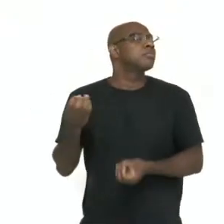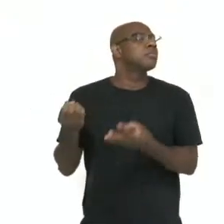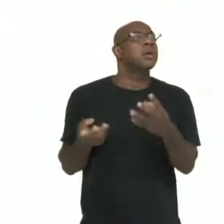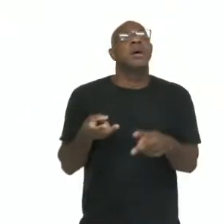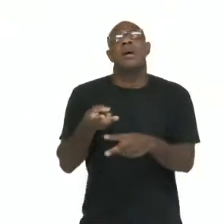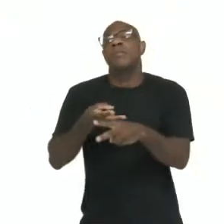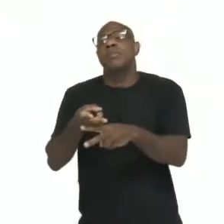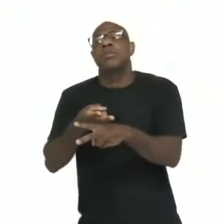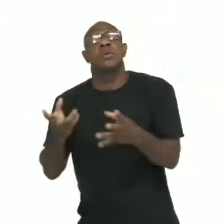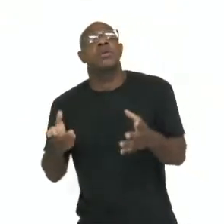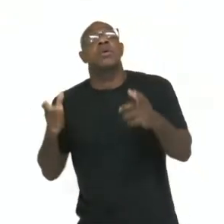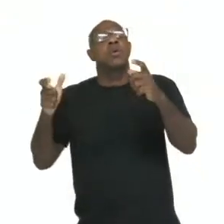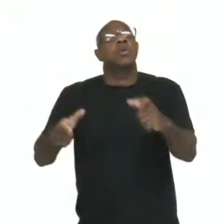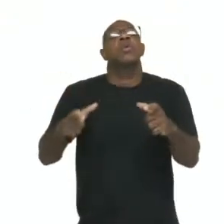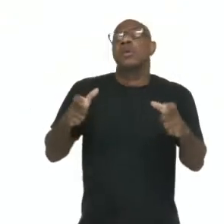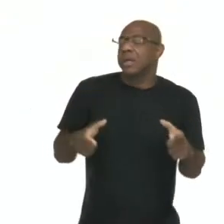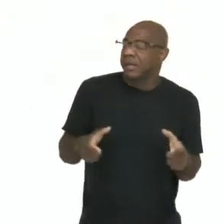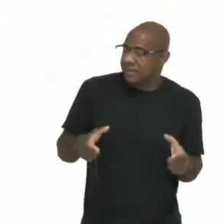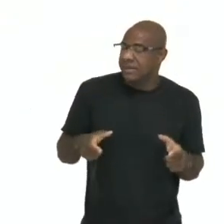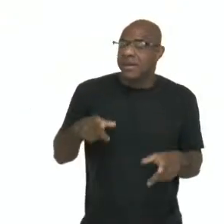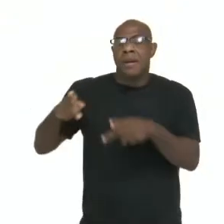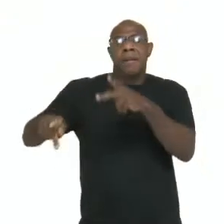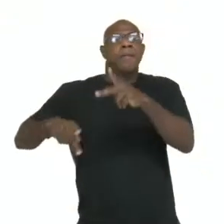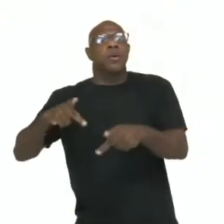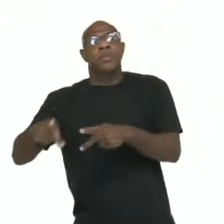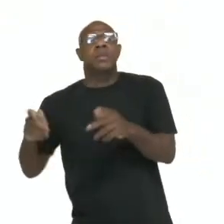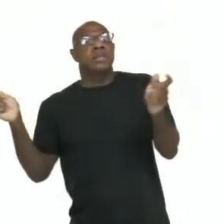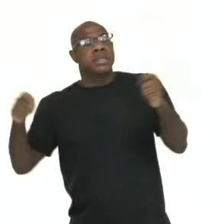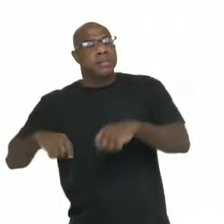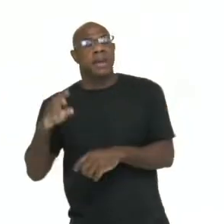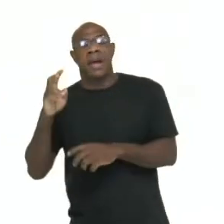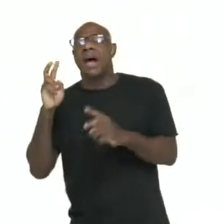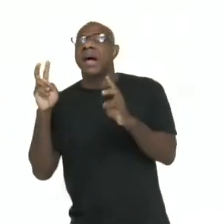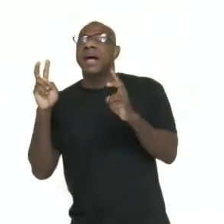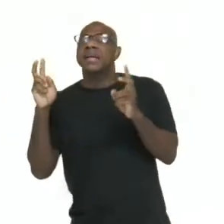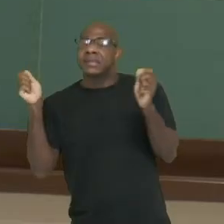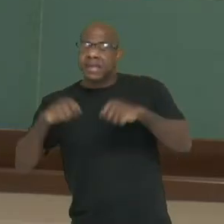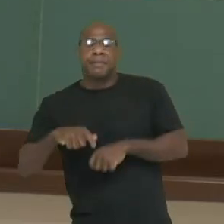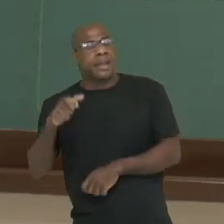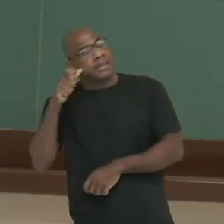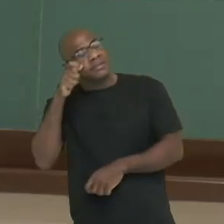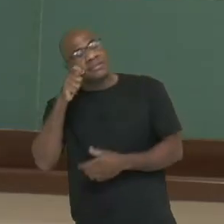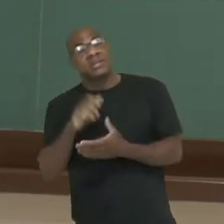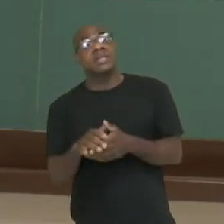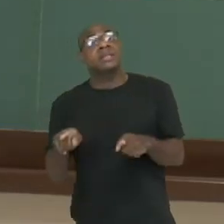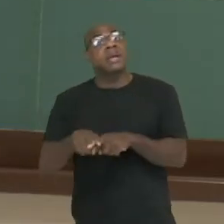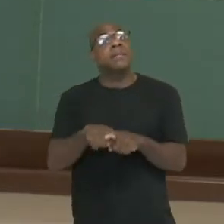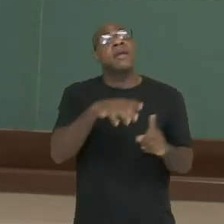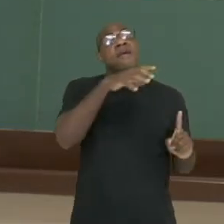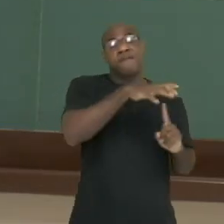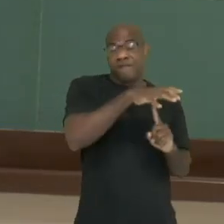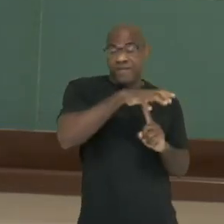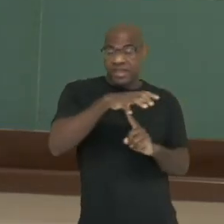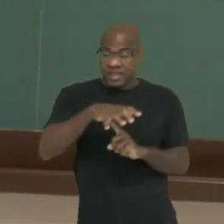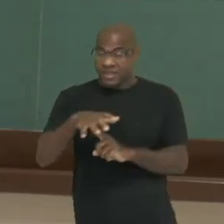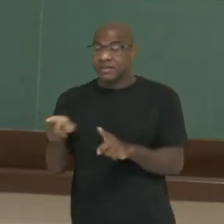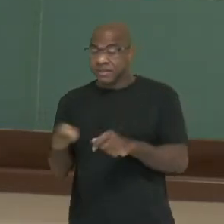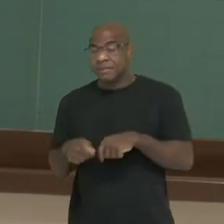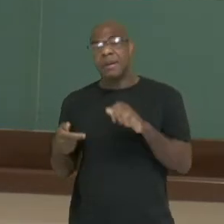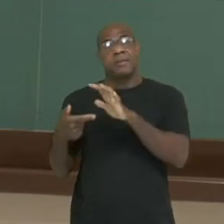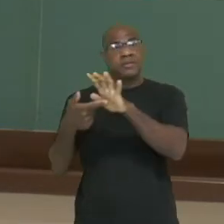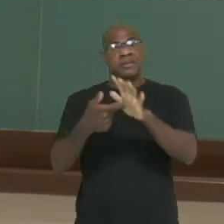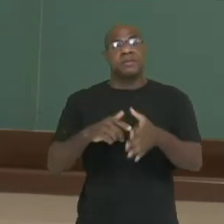de público, especialmente em ocasiões, né, como as feiras, que daí tem bastante gente para apresentar ali